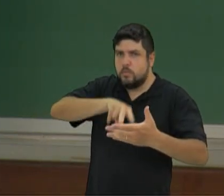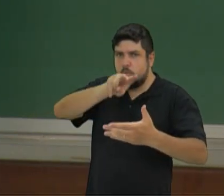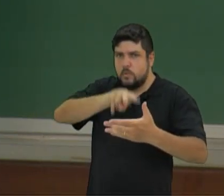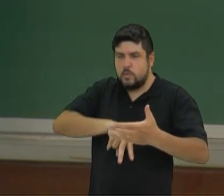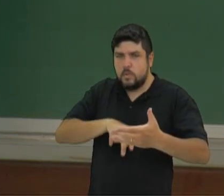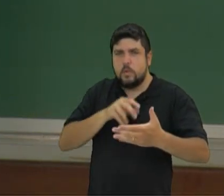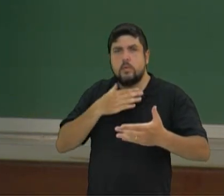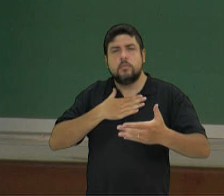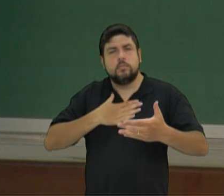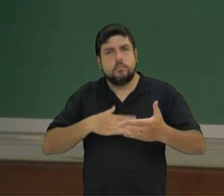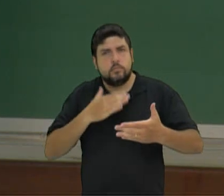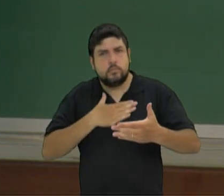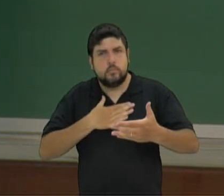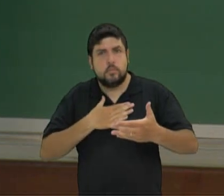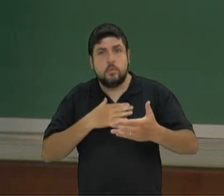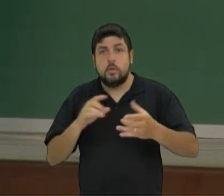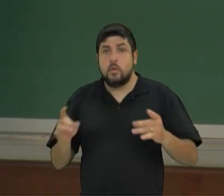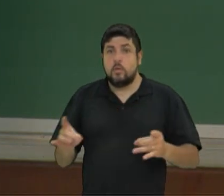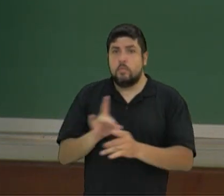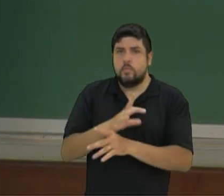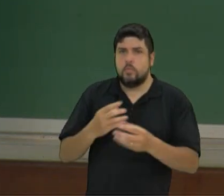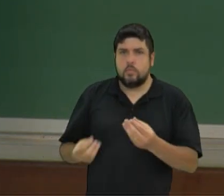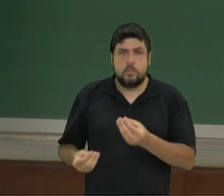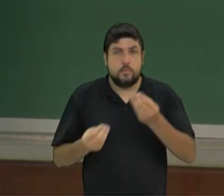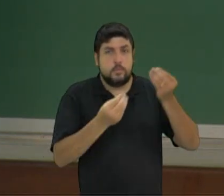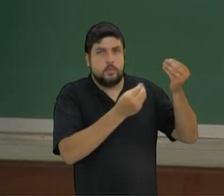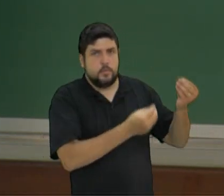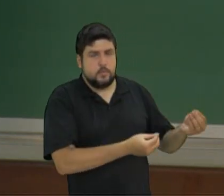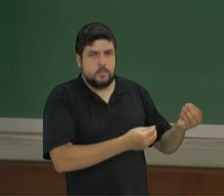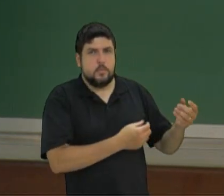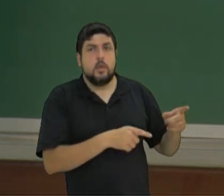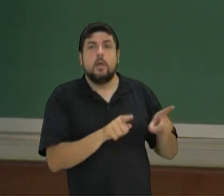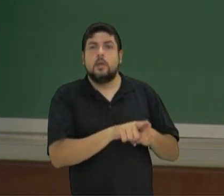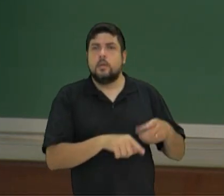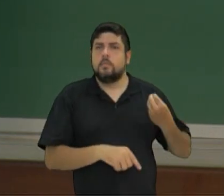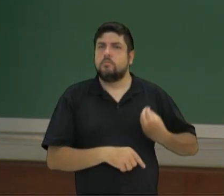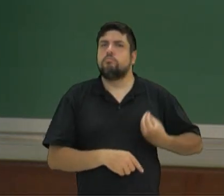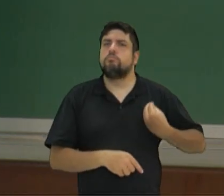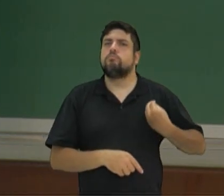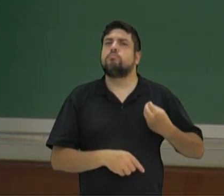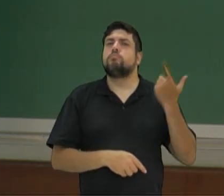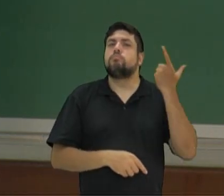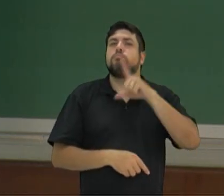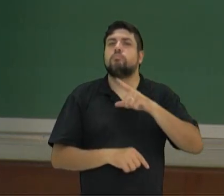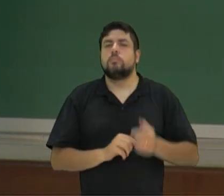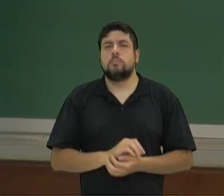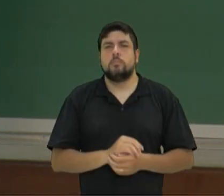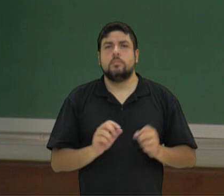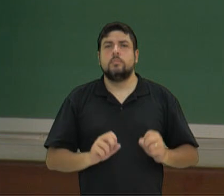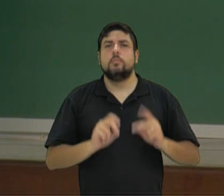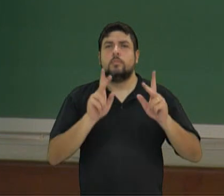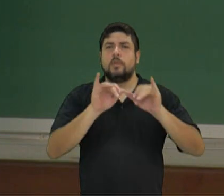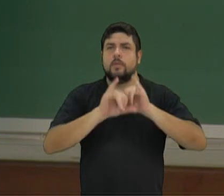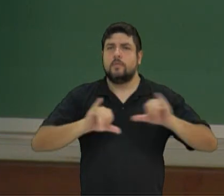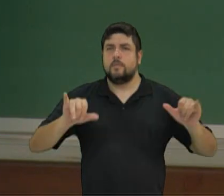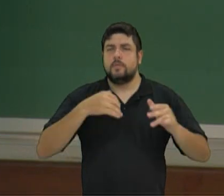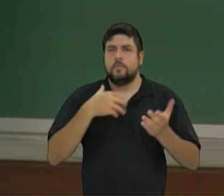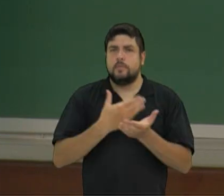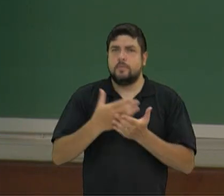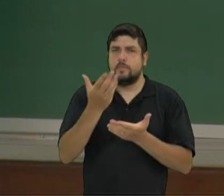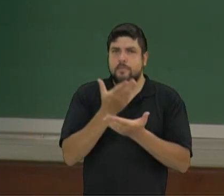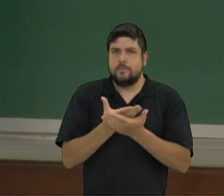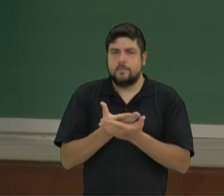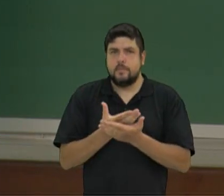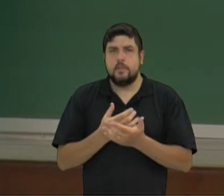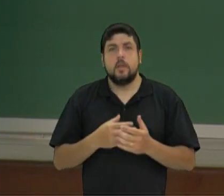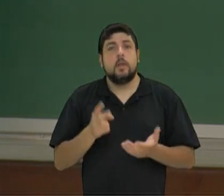das atividades e tem que devolver. Sua frequência também está garantida. Recados dados, vamos começar nossa aula.